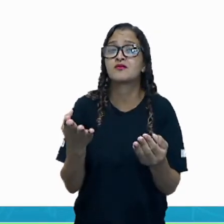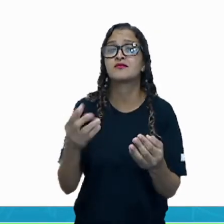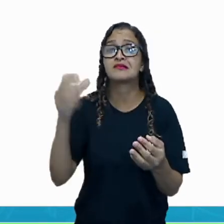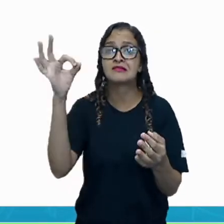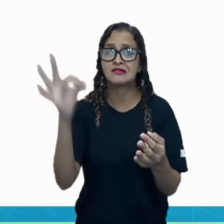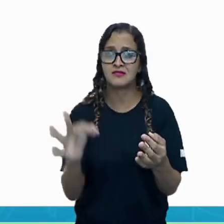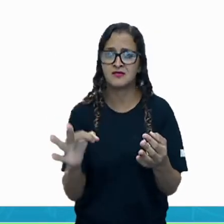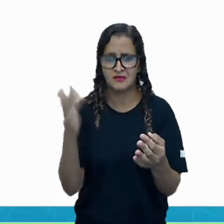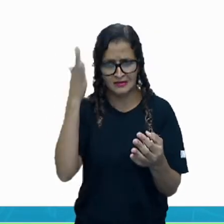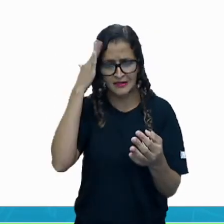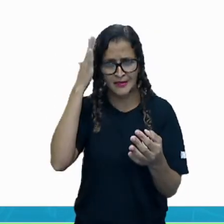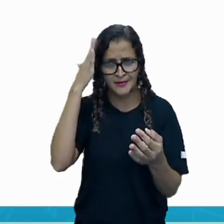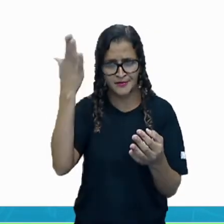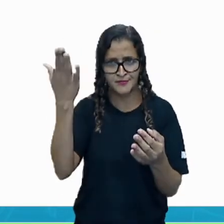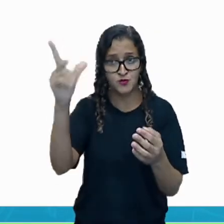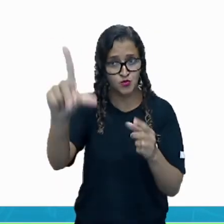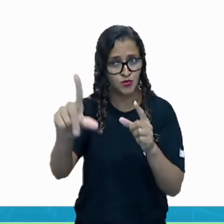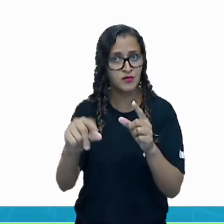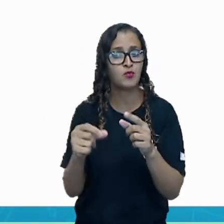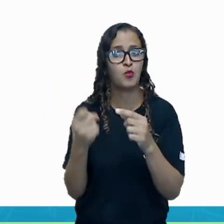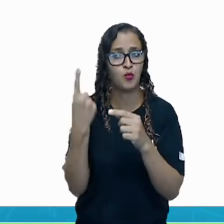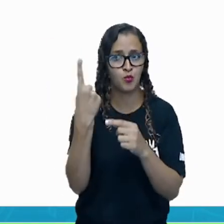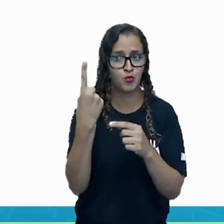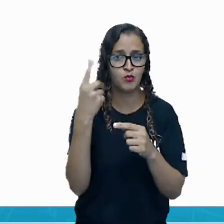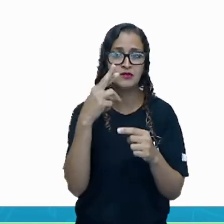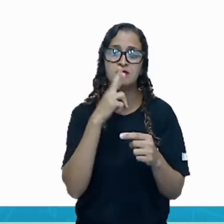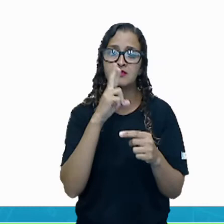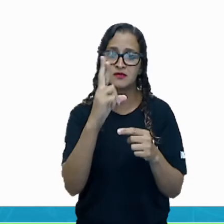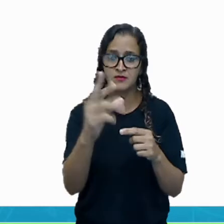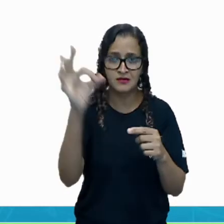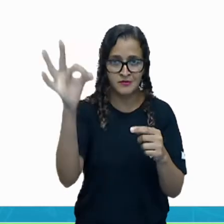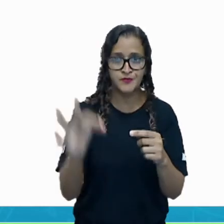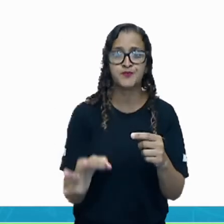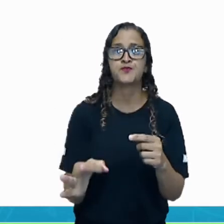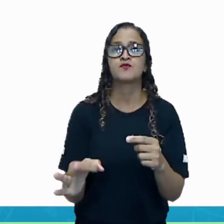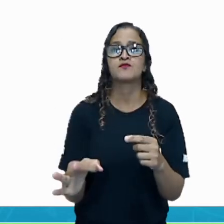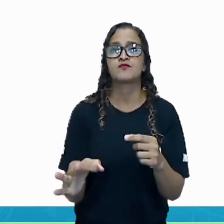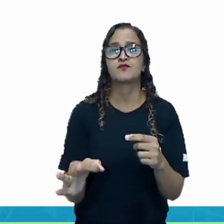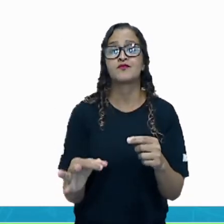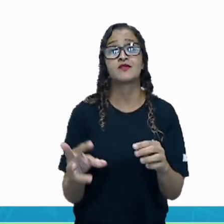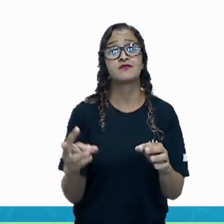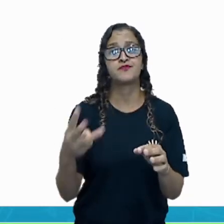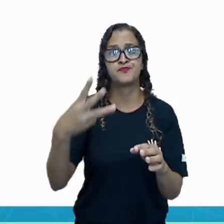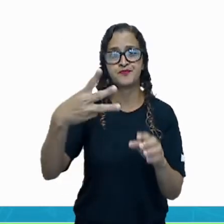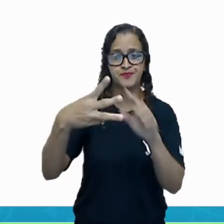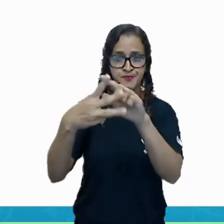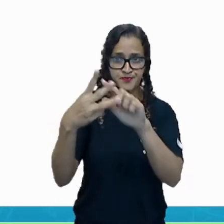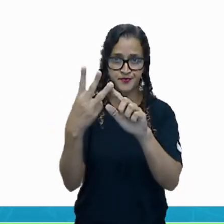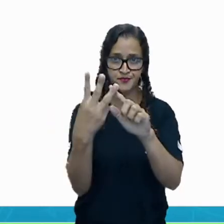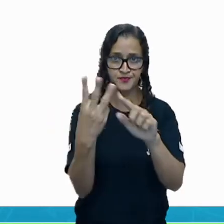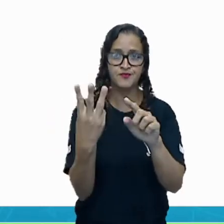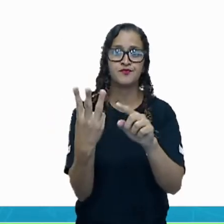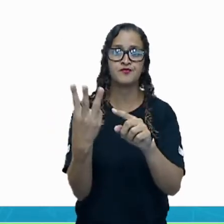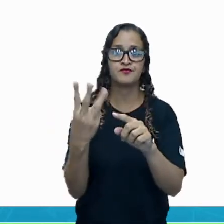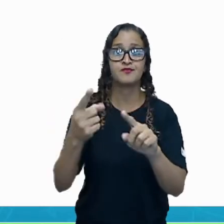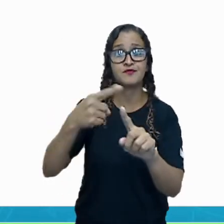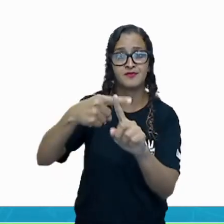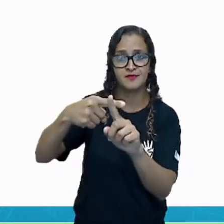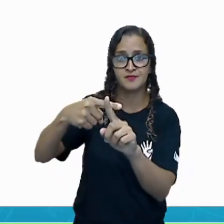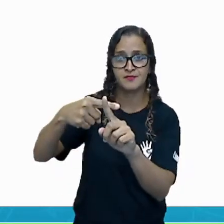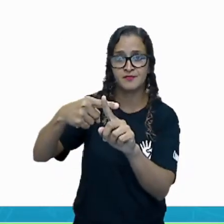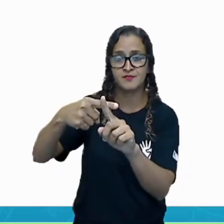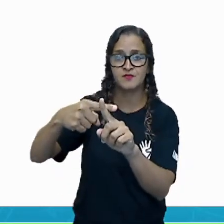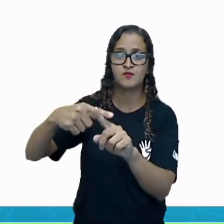ficar preocupados não. Minha primeira parcela é o algarismo 3. 1, 2, 3.